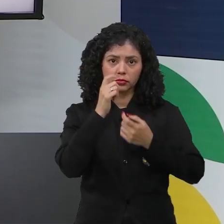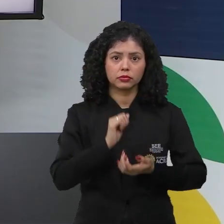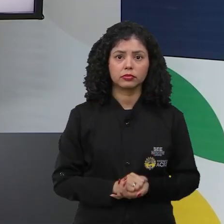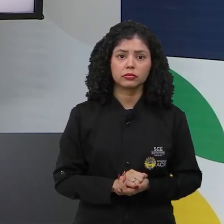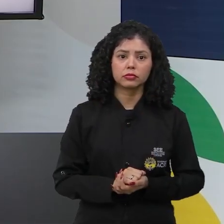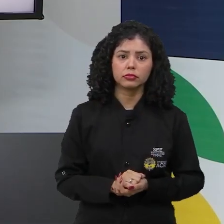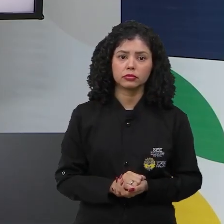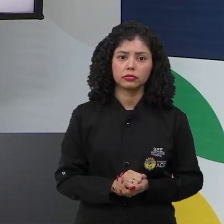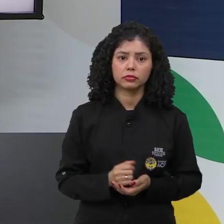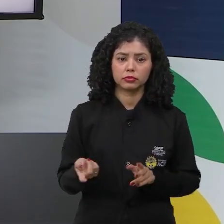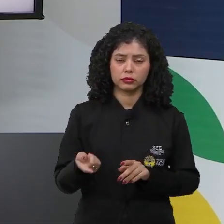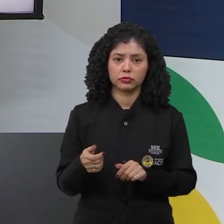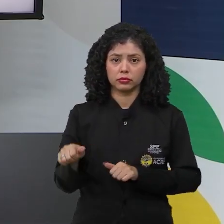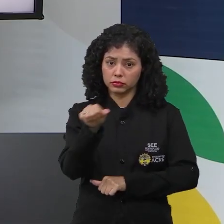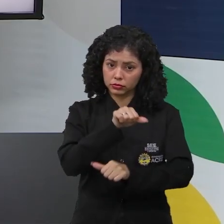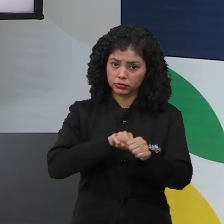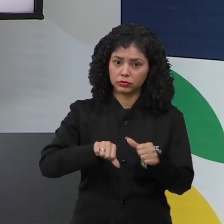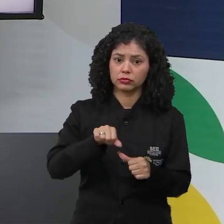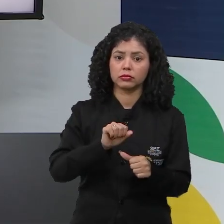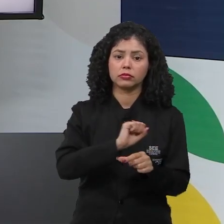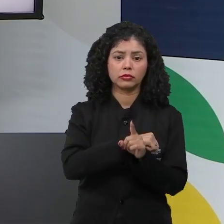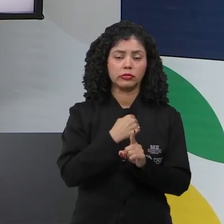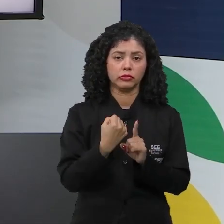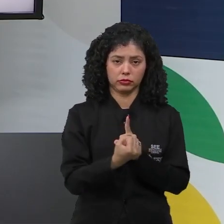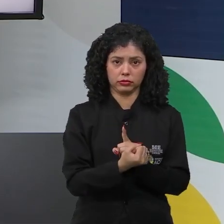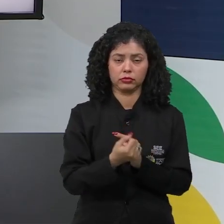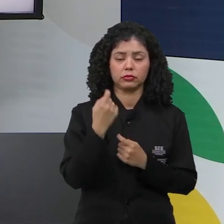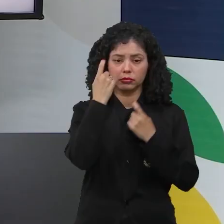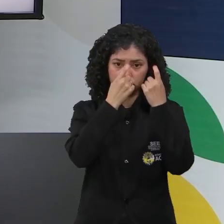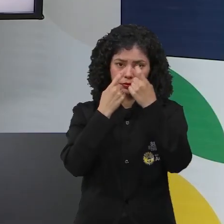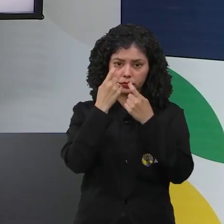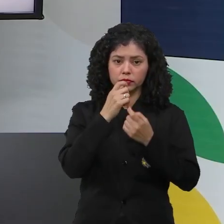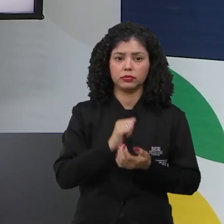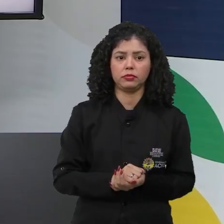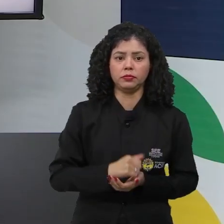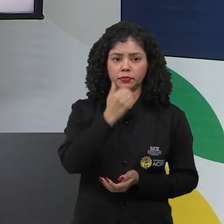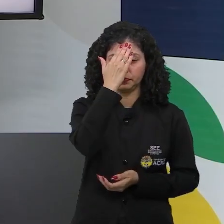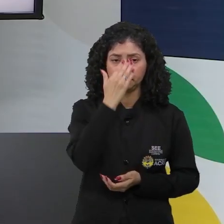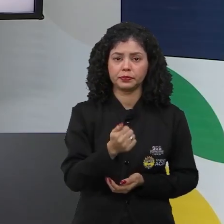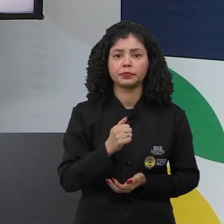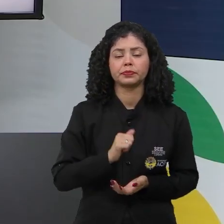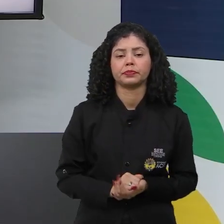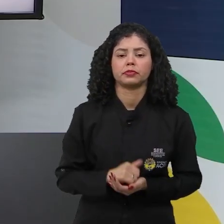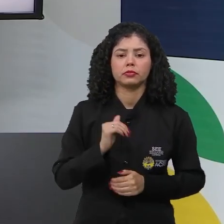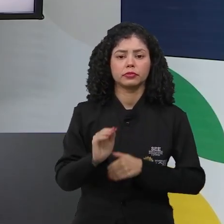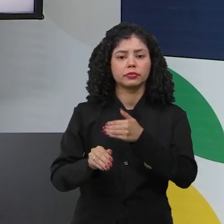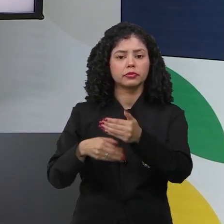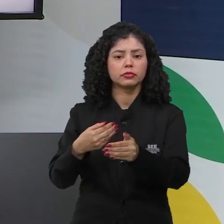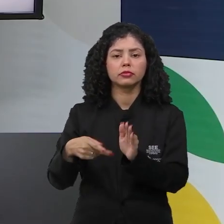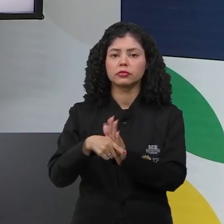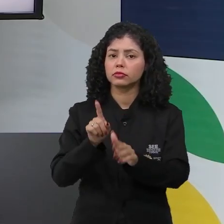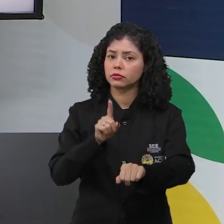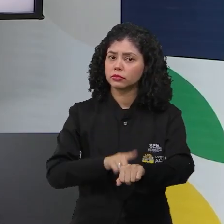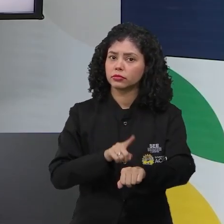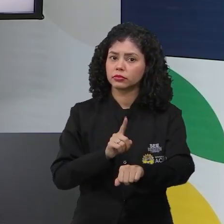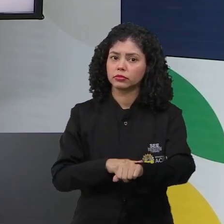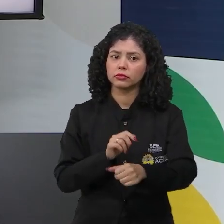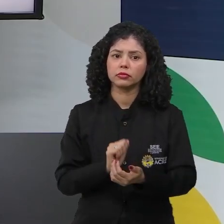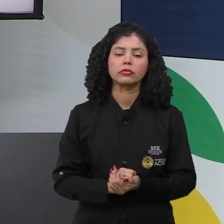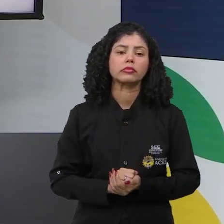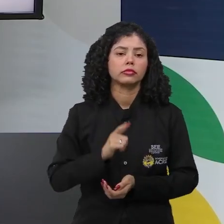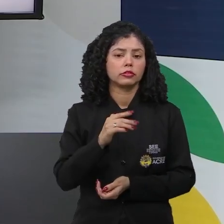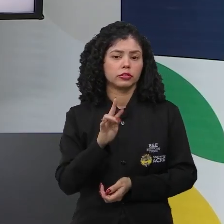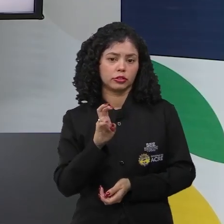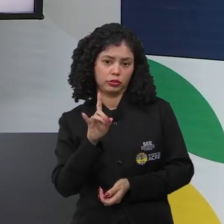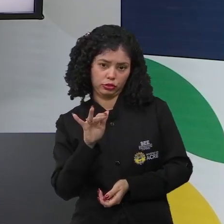as convenções sociais, ou seja, sabe, conforme o tempo vai surgindo